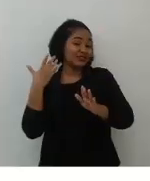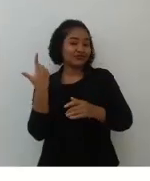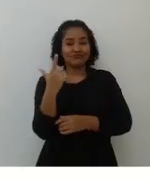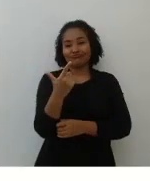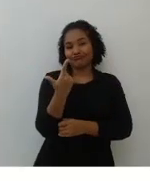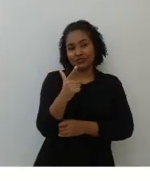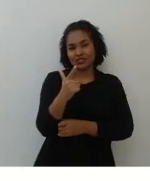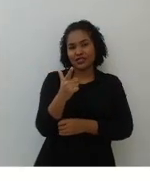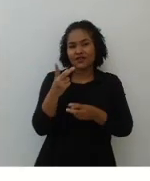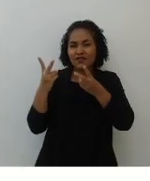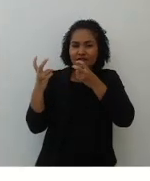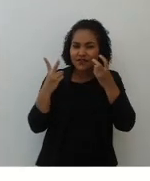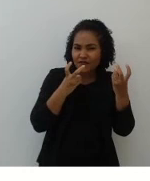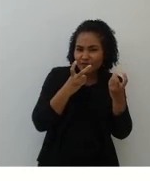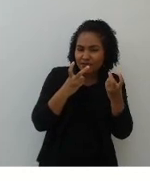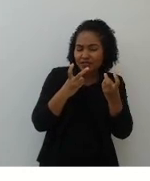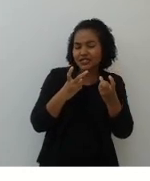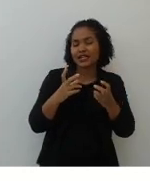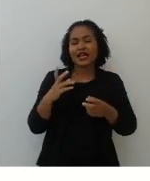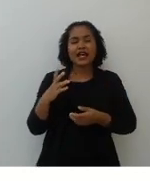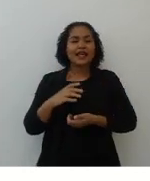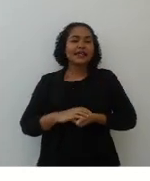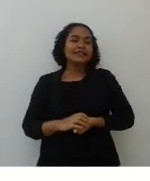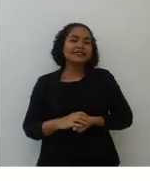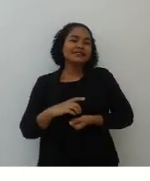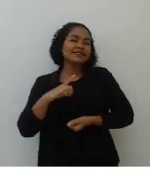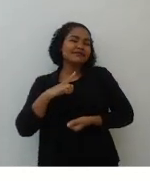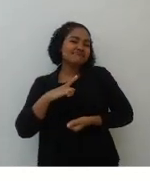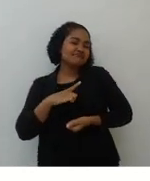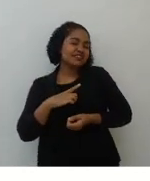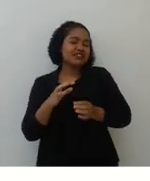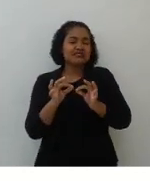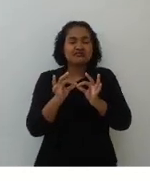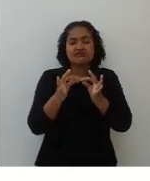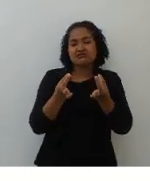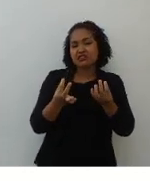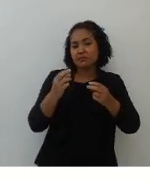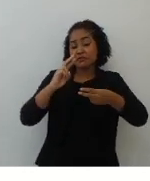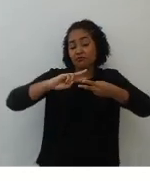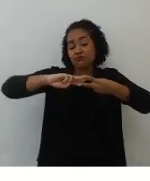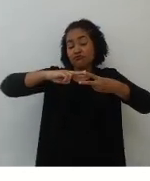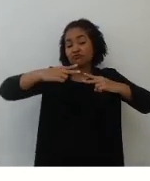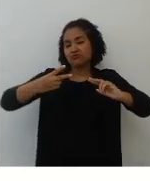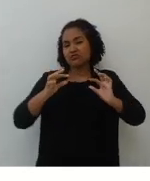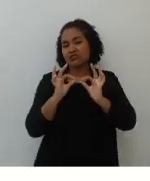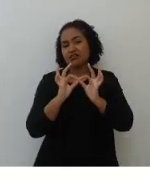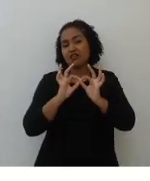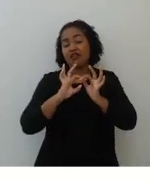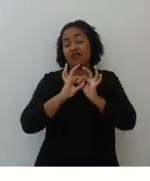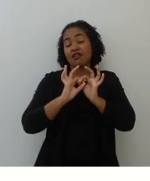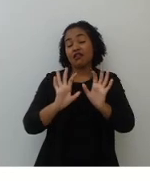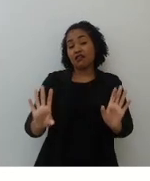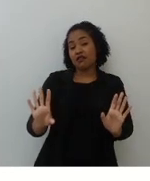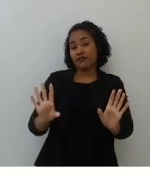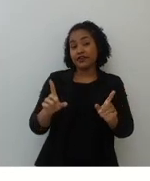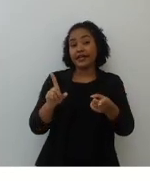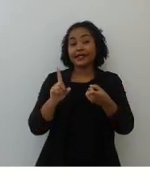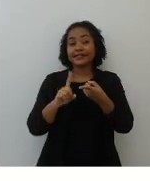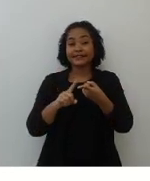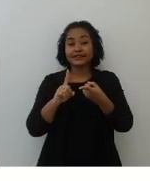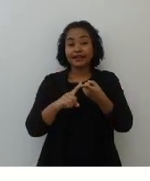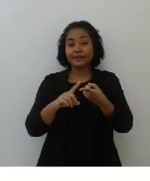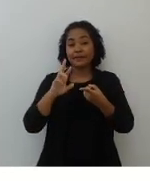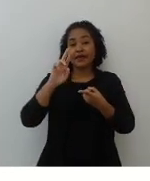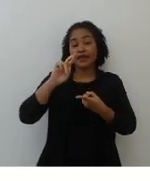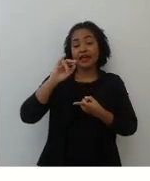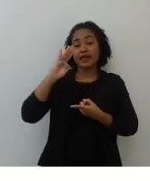procariótica. Vocês perceberam que lá na célula procariótica tinha apenas o material genético livre no citoplasma e os ribossomos.